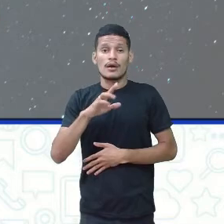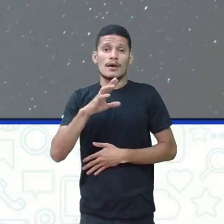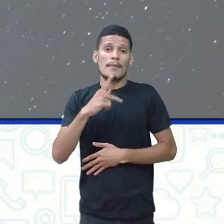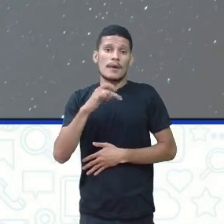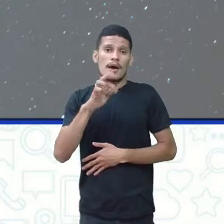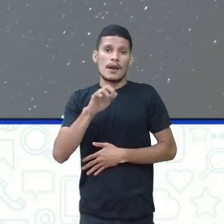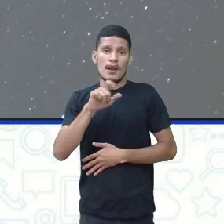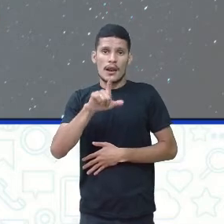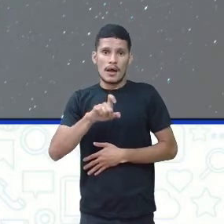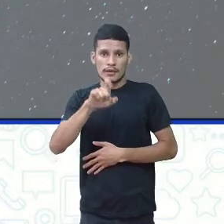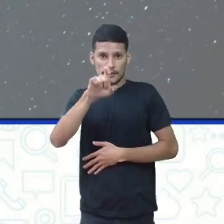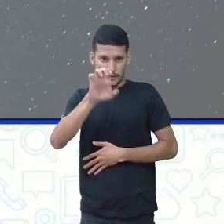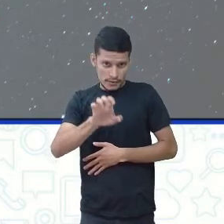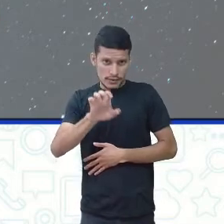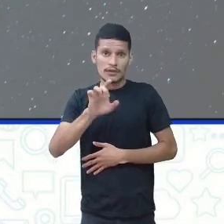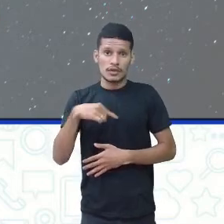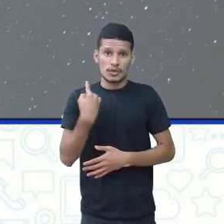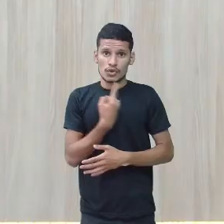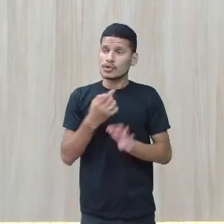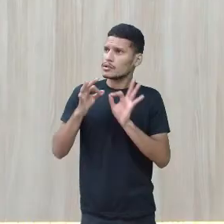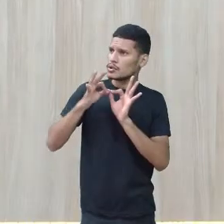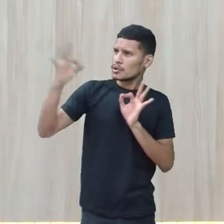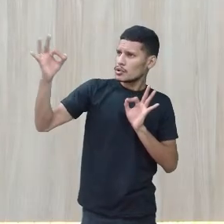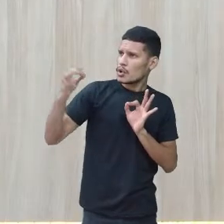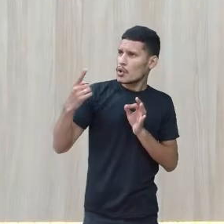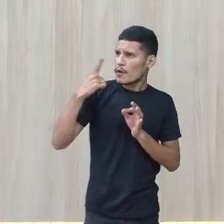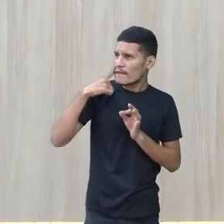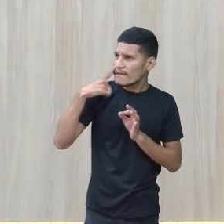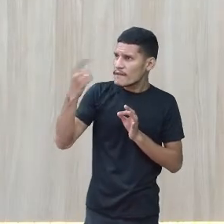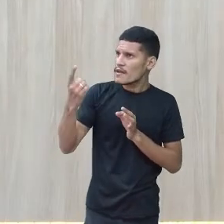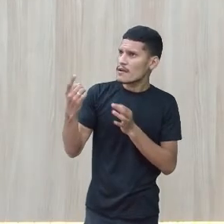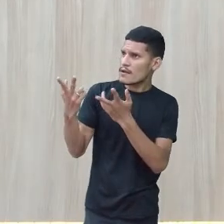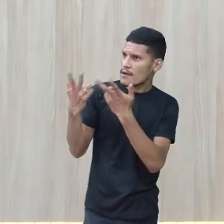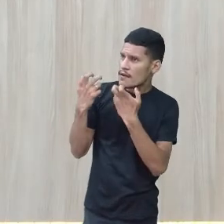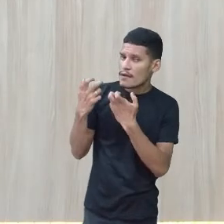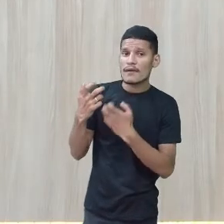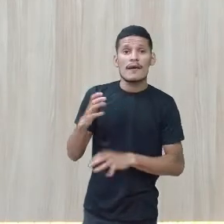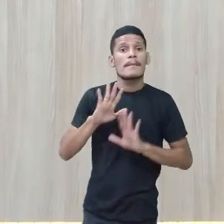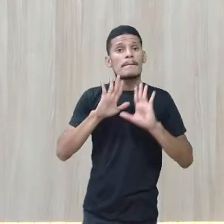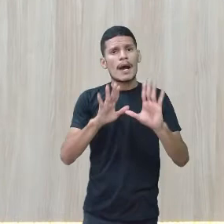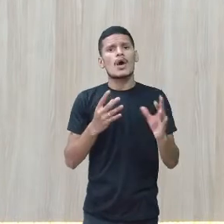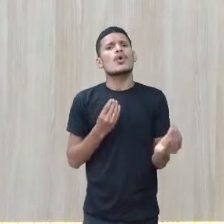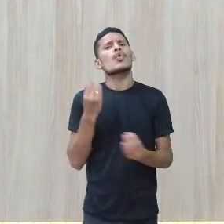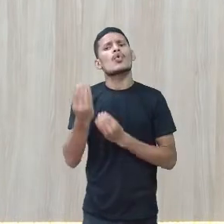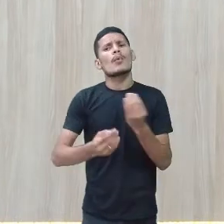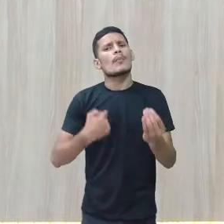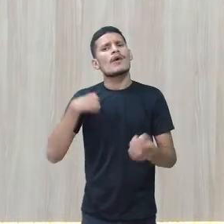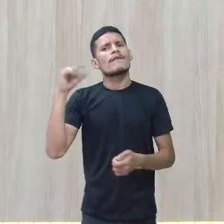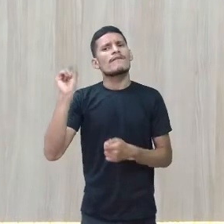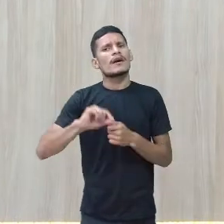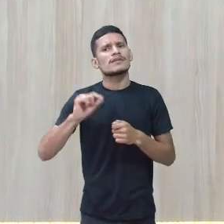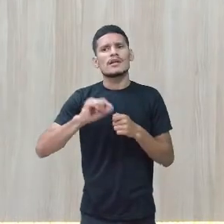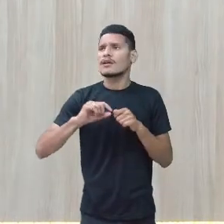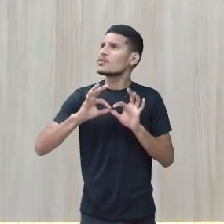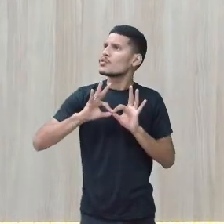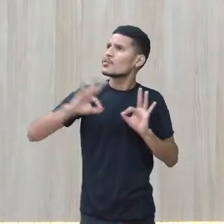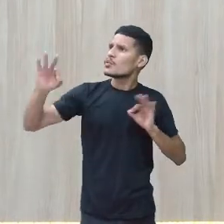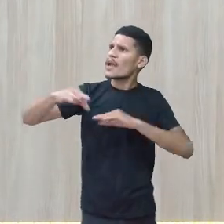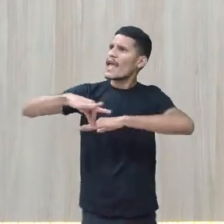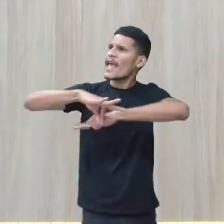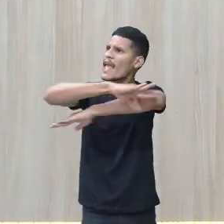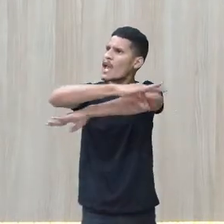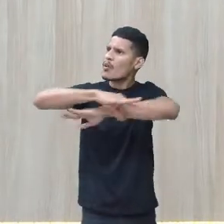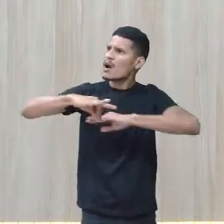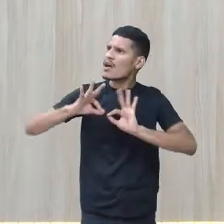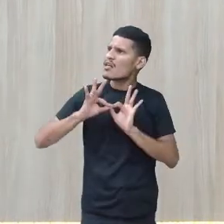tentar observar essa distância da estrela. Ainda assim, professora, como que eu vou fazer para esticar uma régua, um negócio